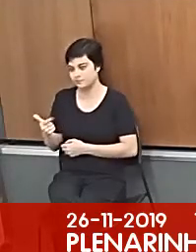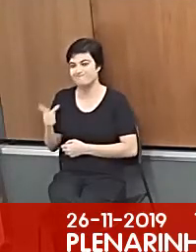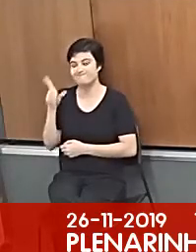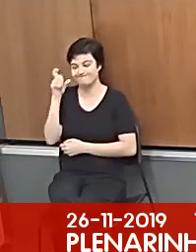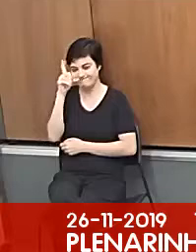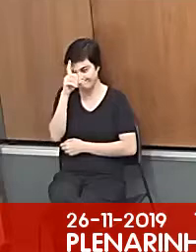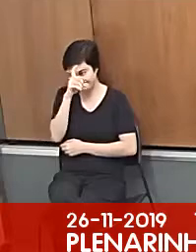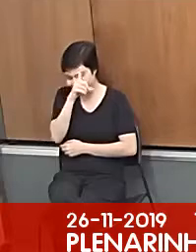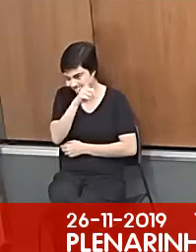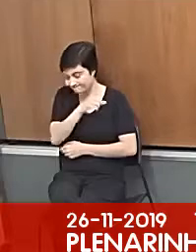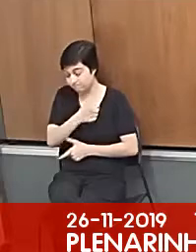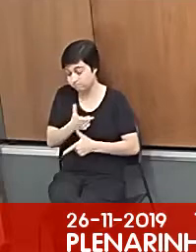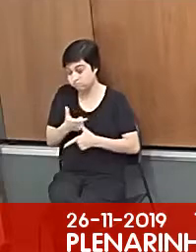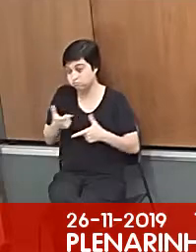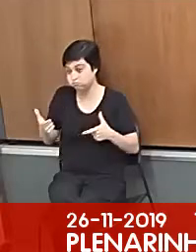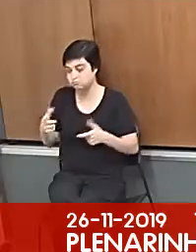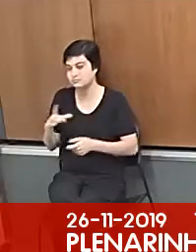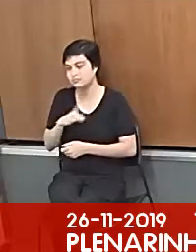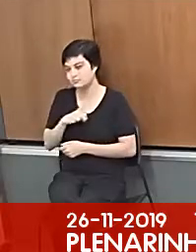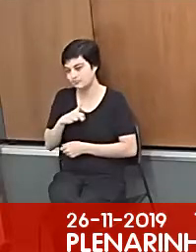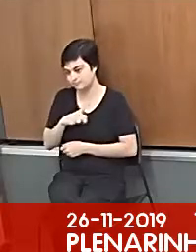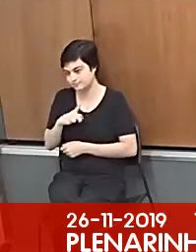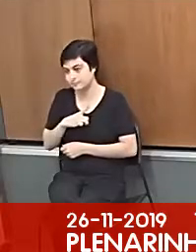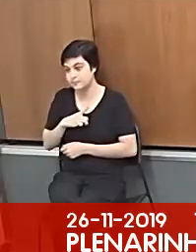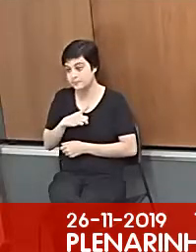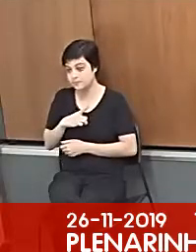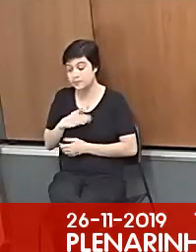enormes, desde